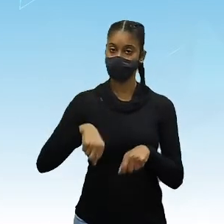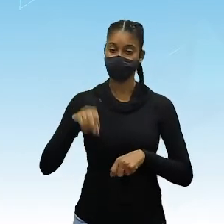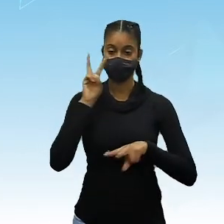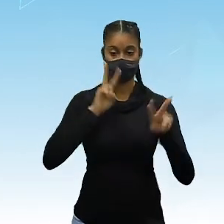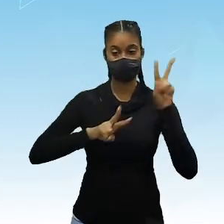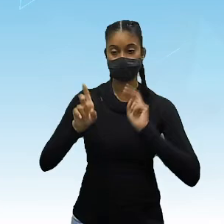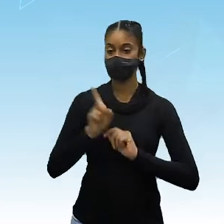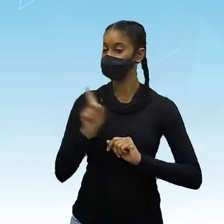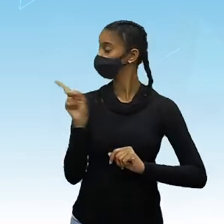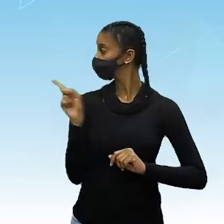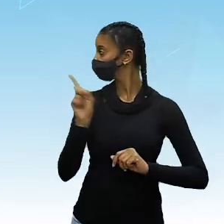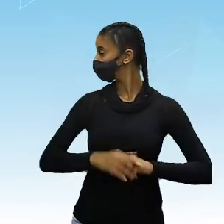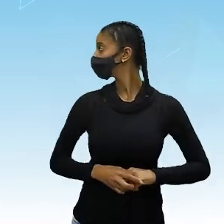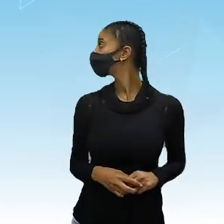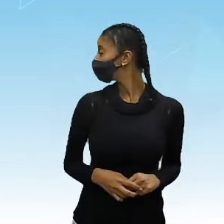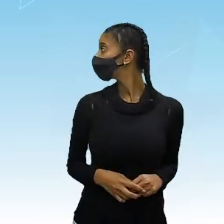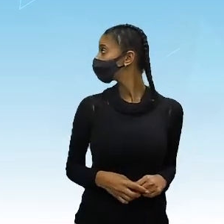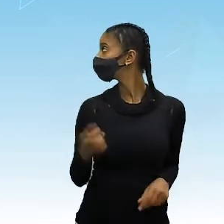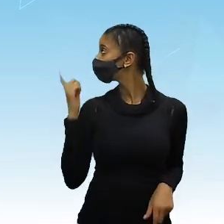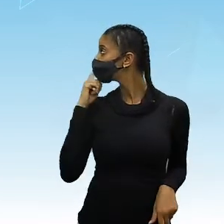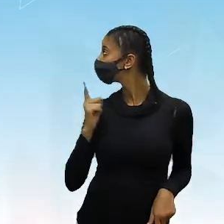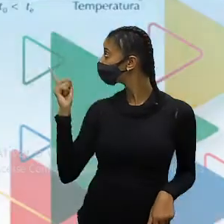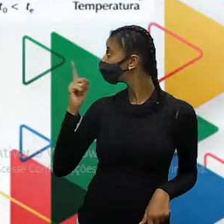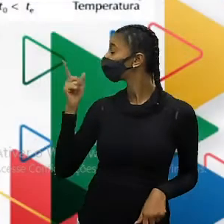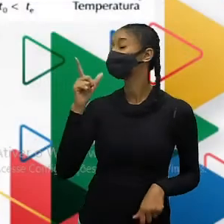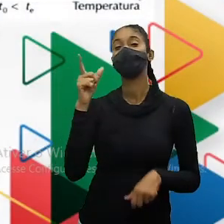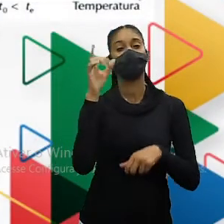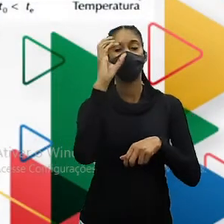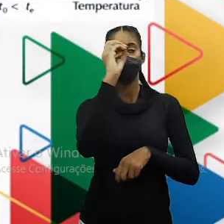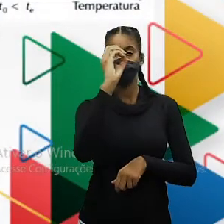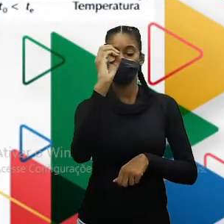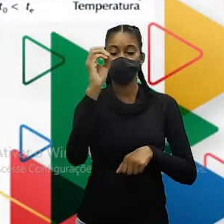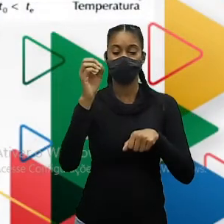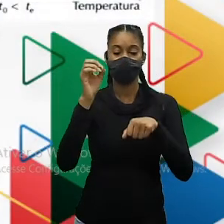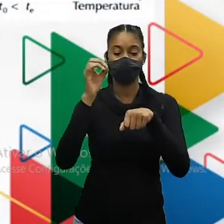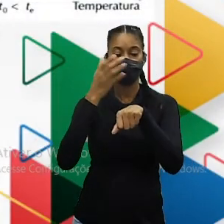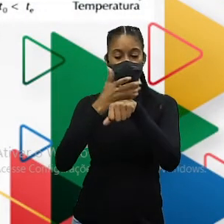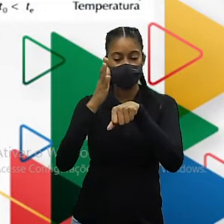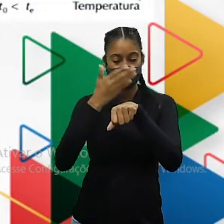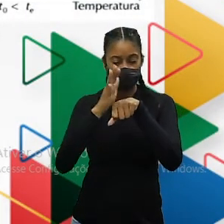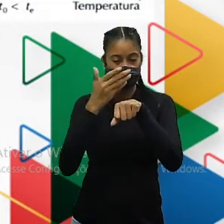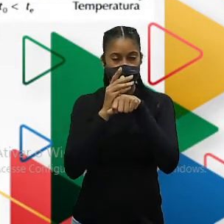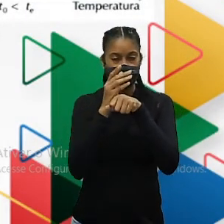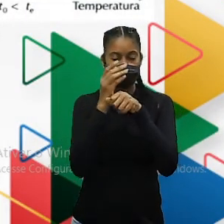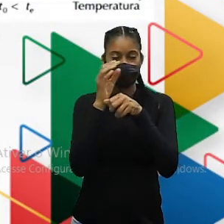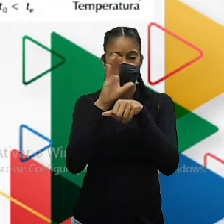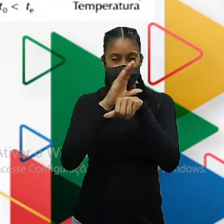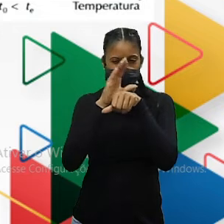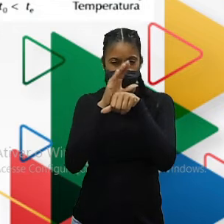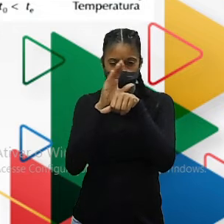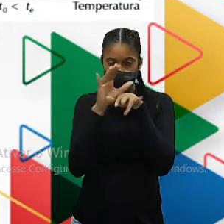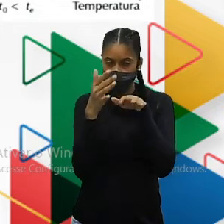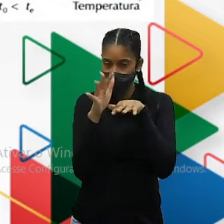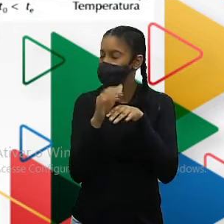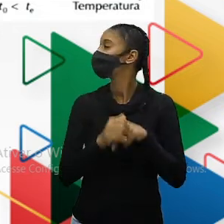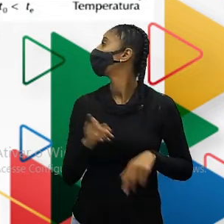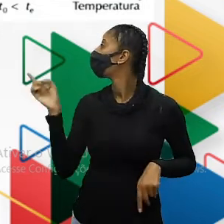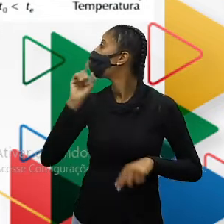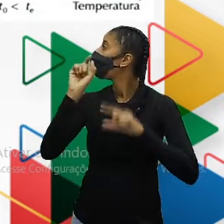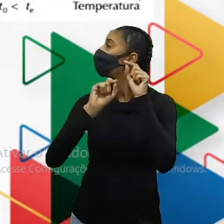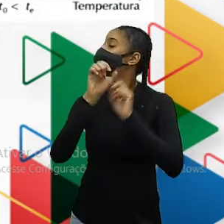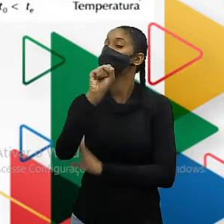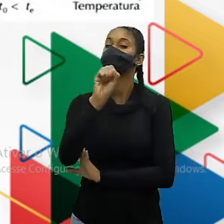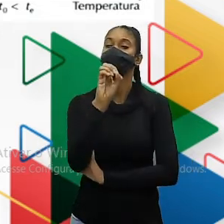para entender melhor isso. Então, essas bolinhas brancas aí, acinzentadas, na verdade, elas são o nosso